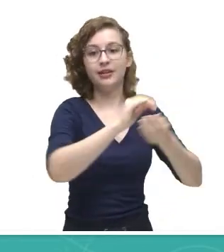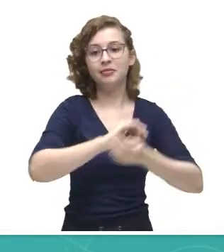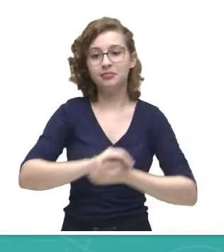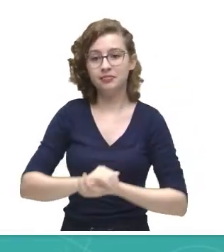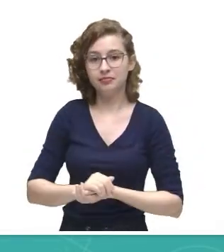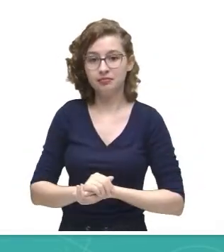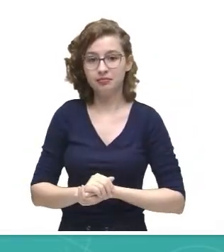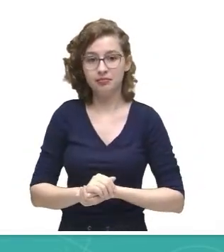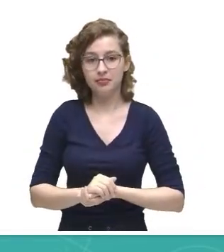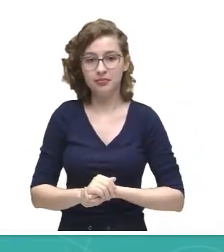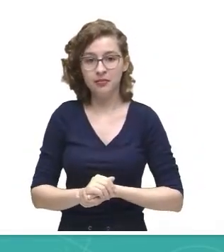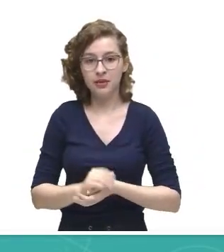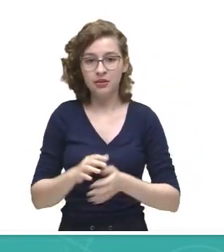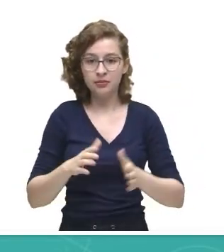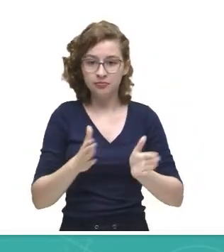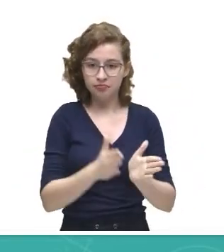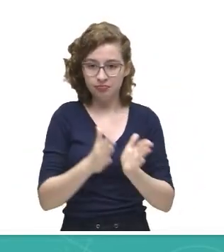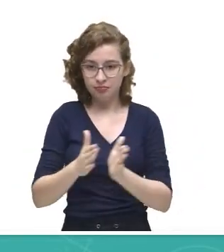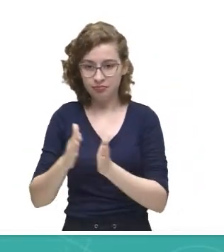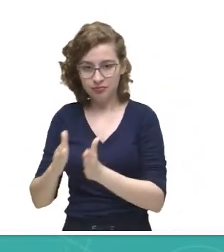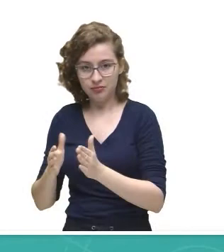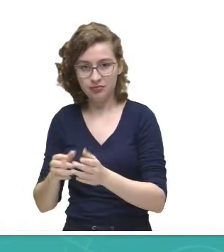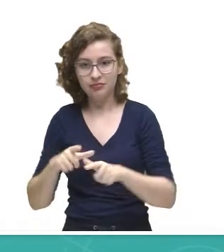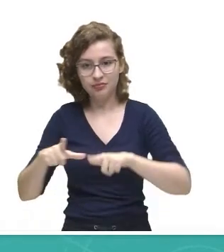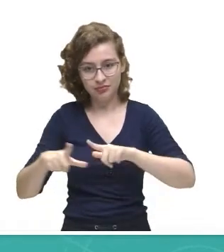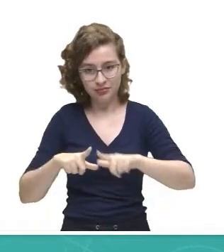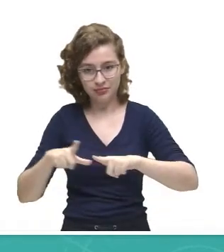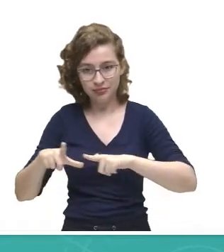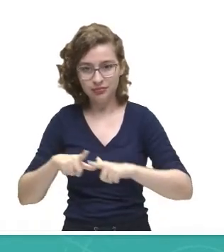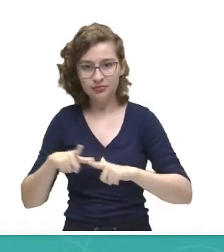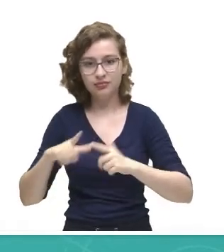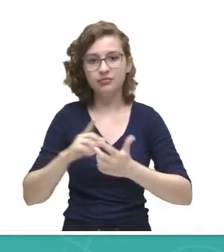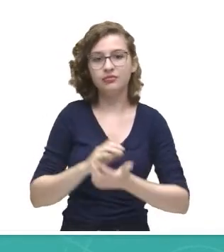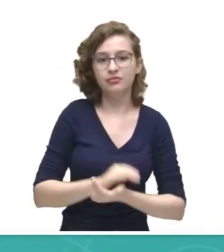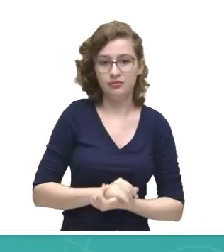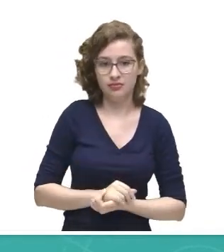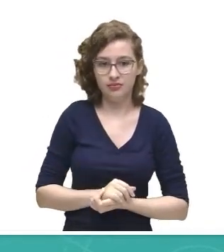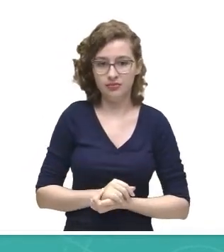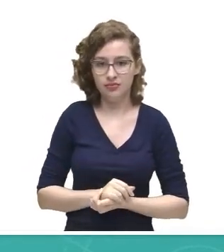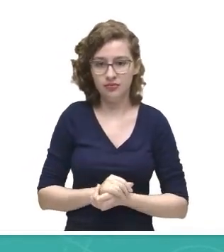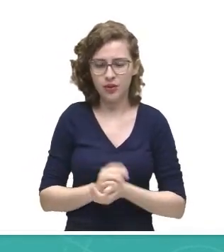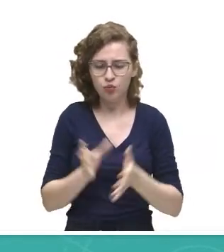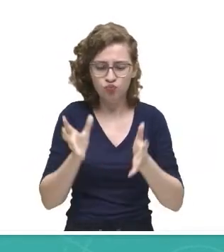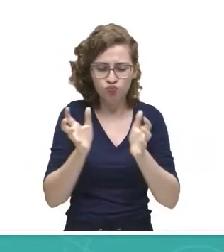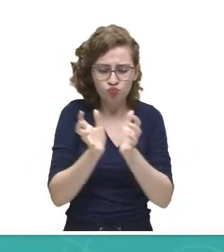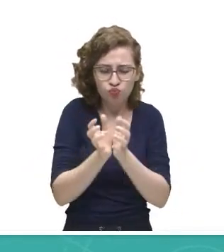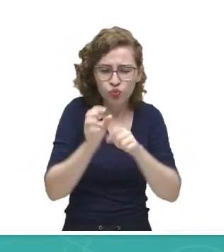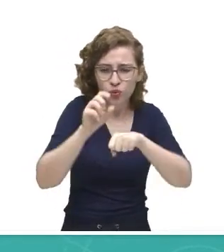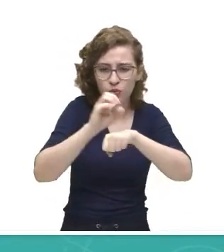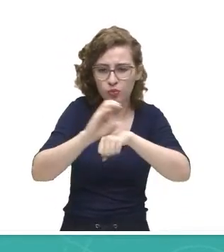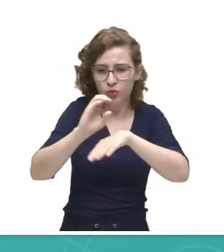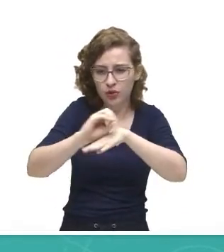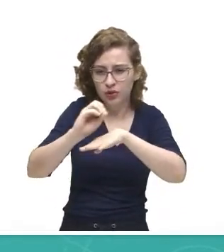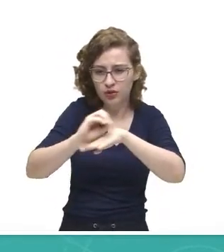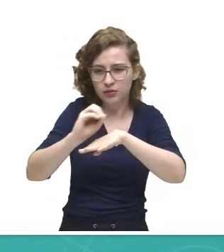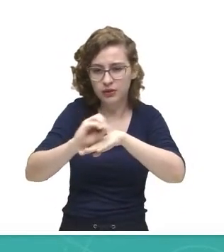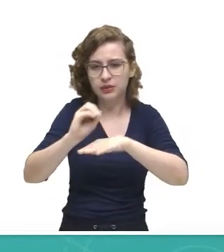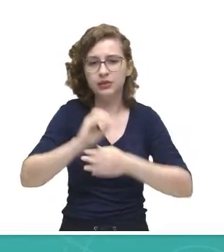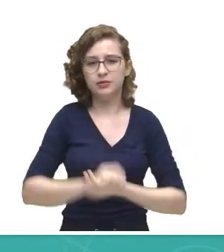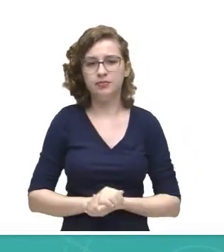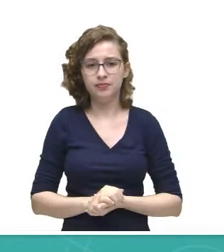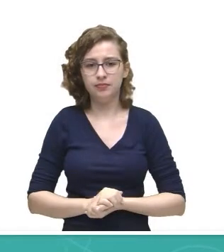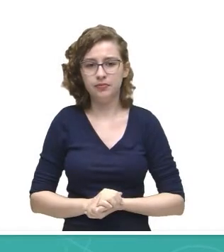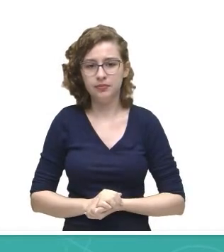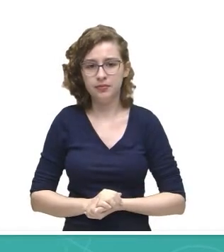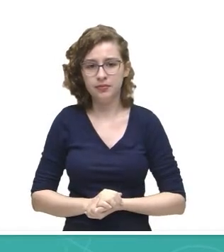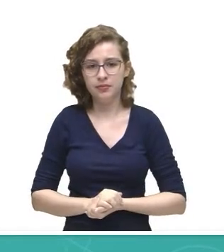nesse processo de manufatura a divisão do trabalho ali nessas pequenas oficinas. Vamos lá concluir a nossa leitura dessa